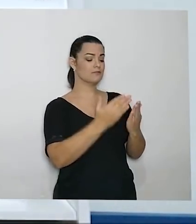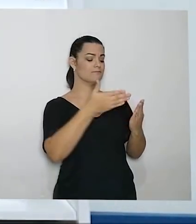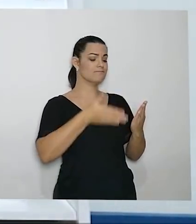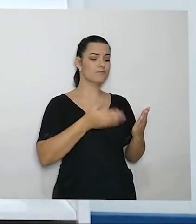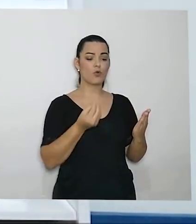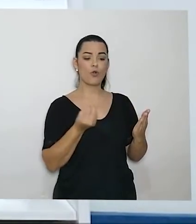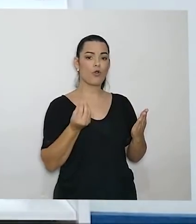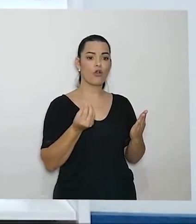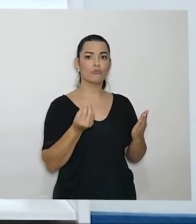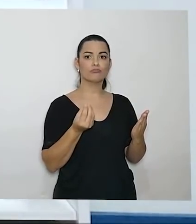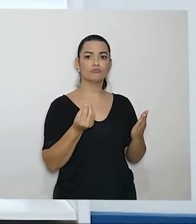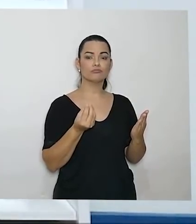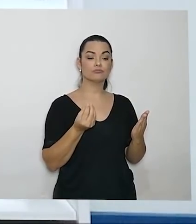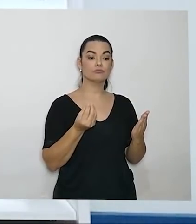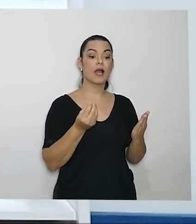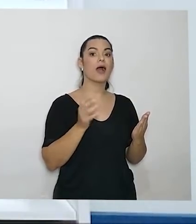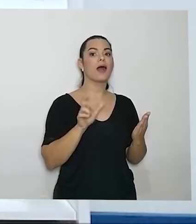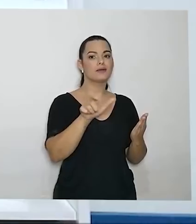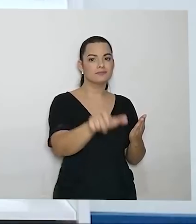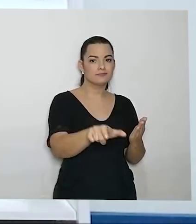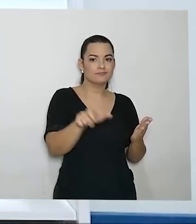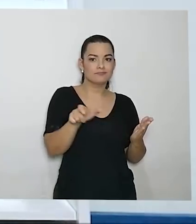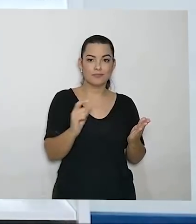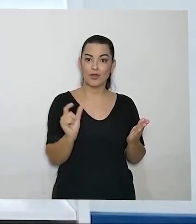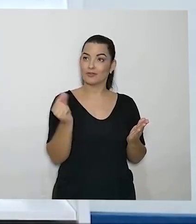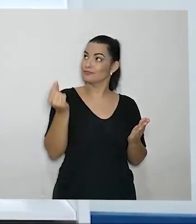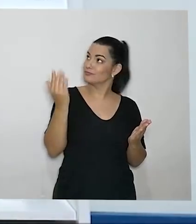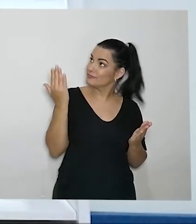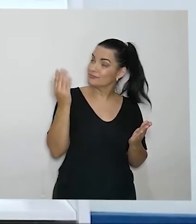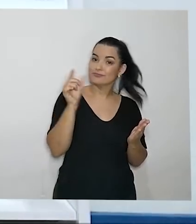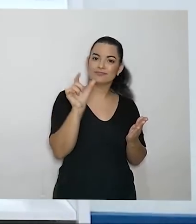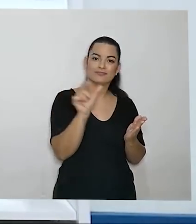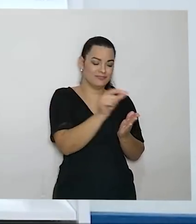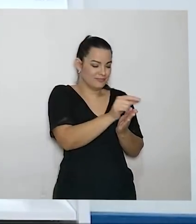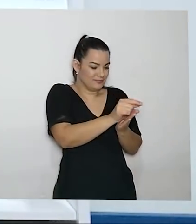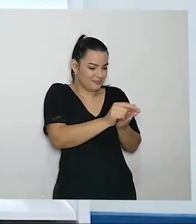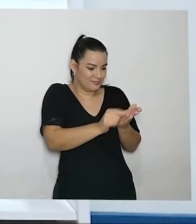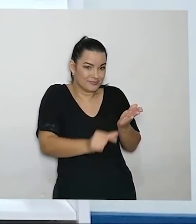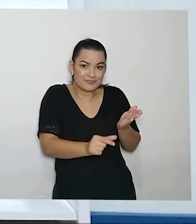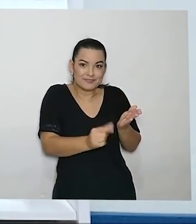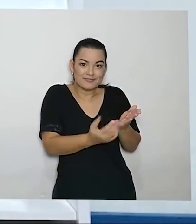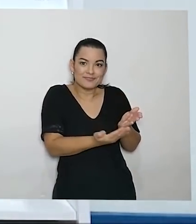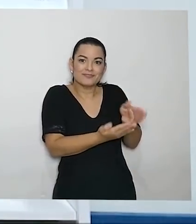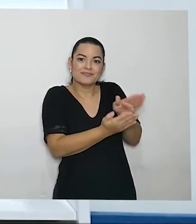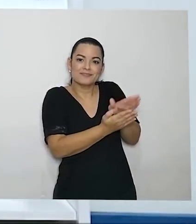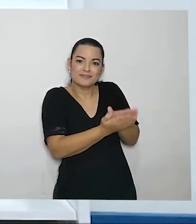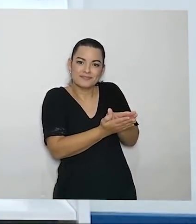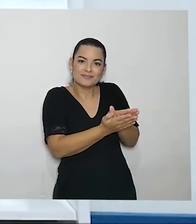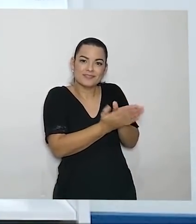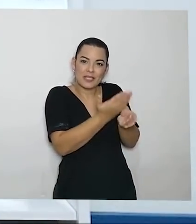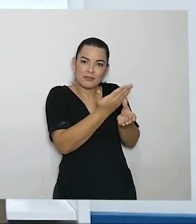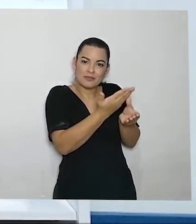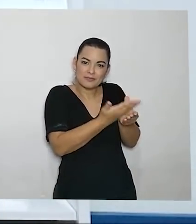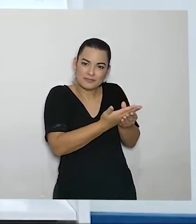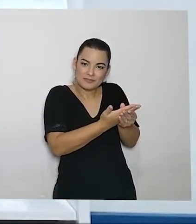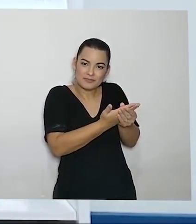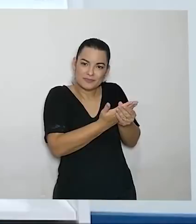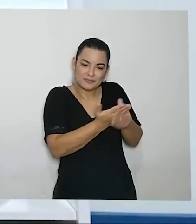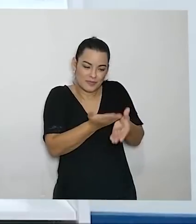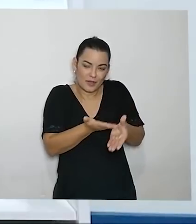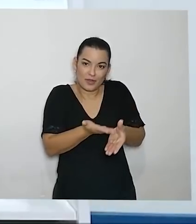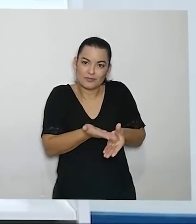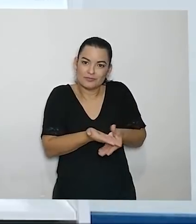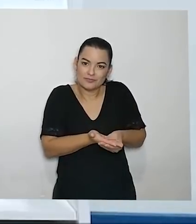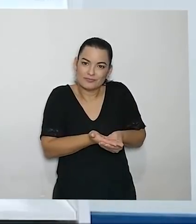saber exatamente onde é que eu parei. Então, eu utilizei um marcador como este para marcar onde eu